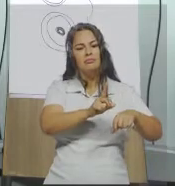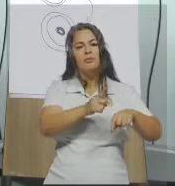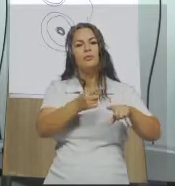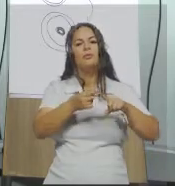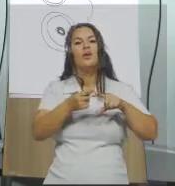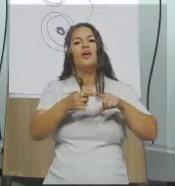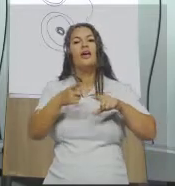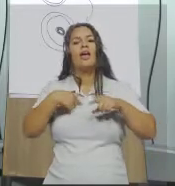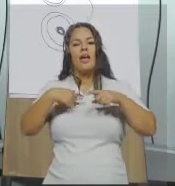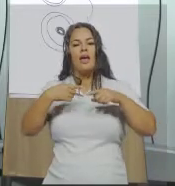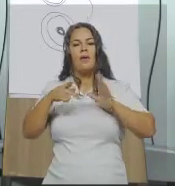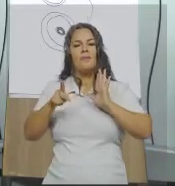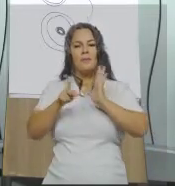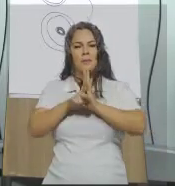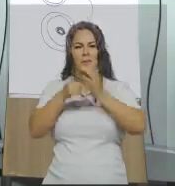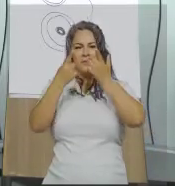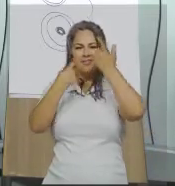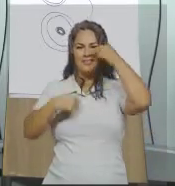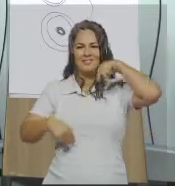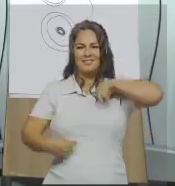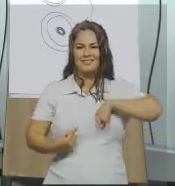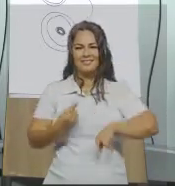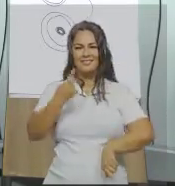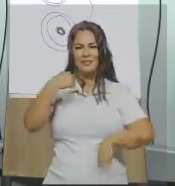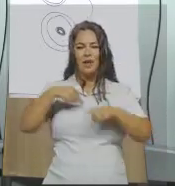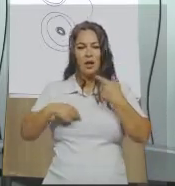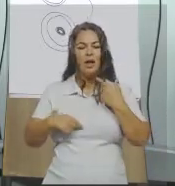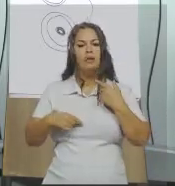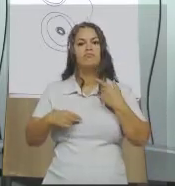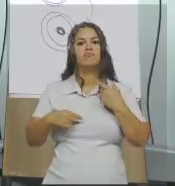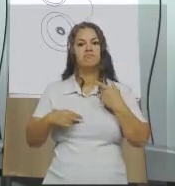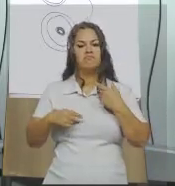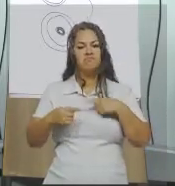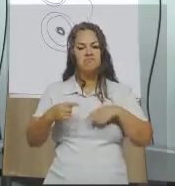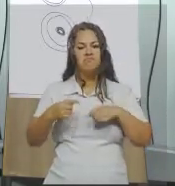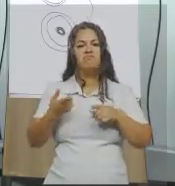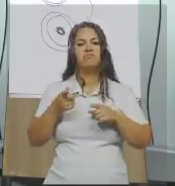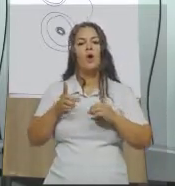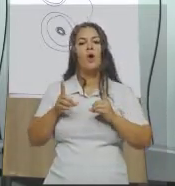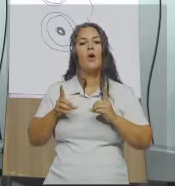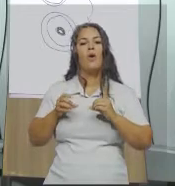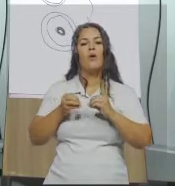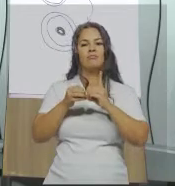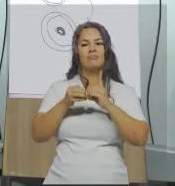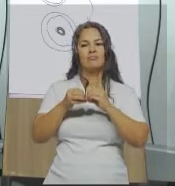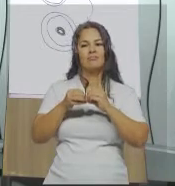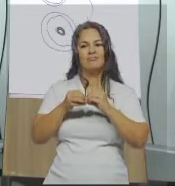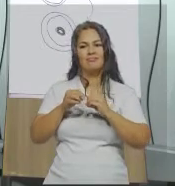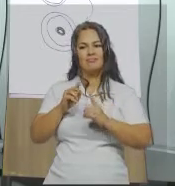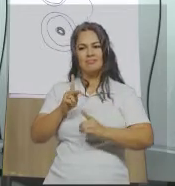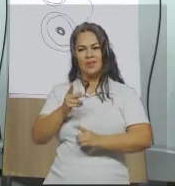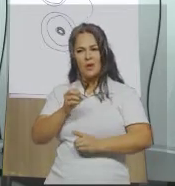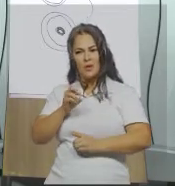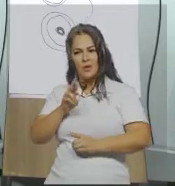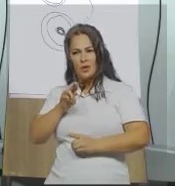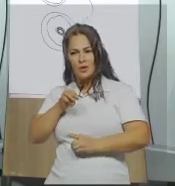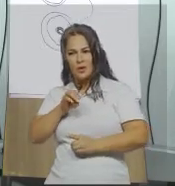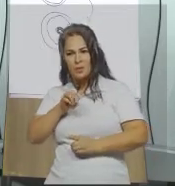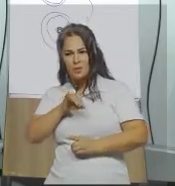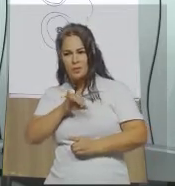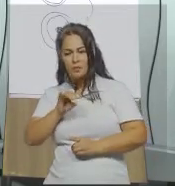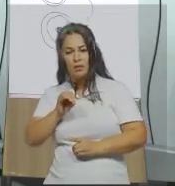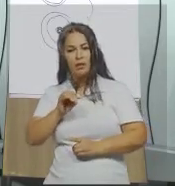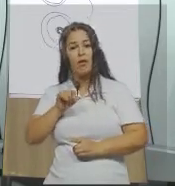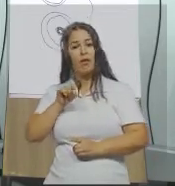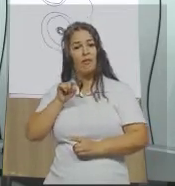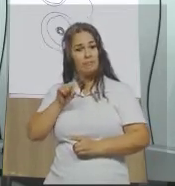nosso relógio biológico, com a nossa sensação de tempo, com a nossa sensação de dia e noite. E esse